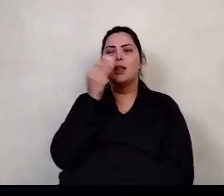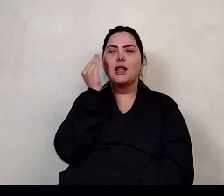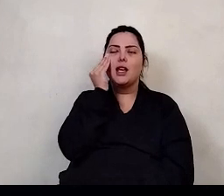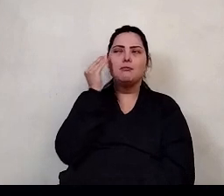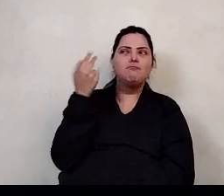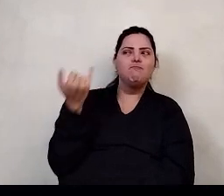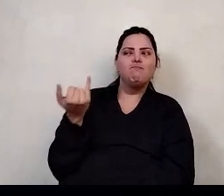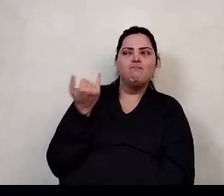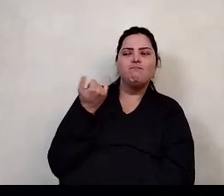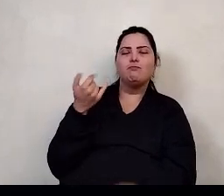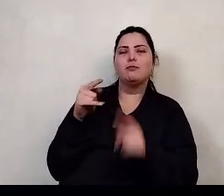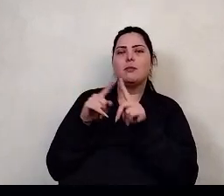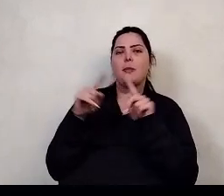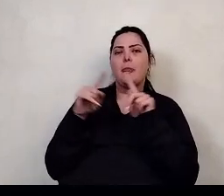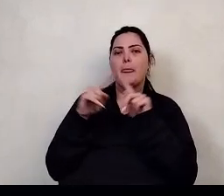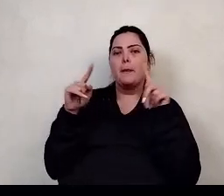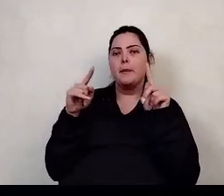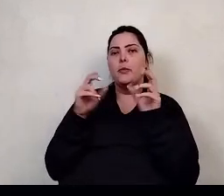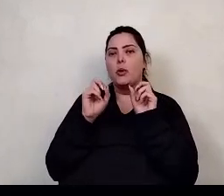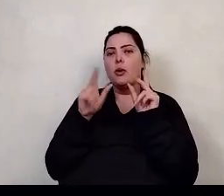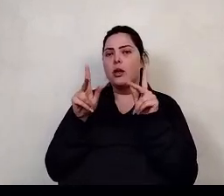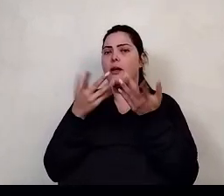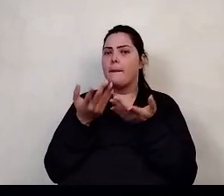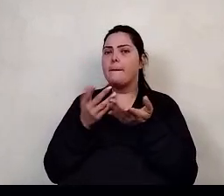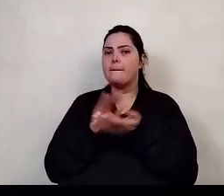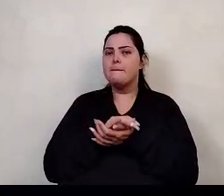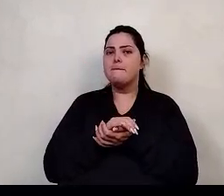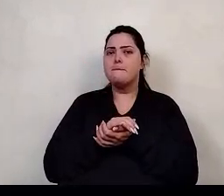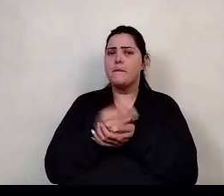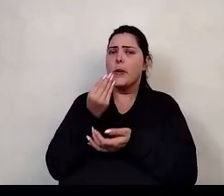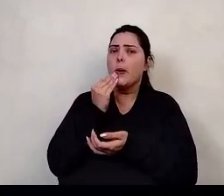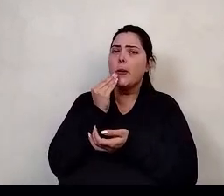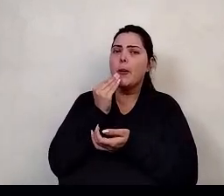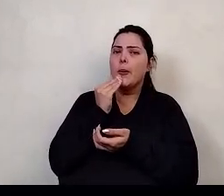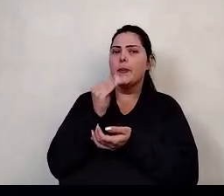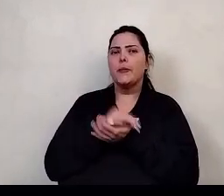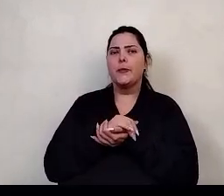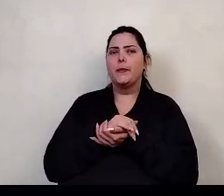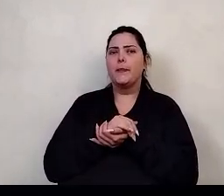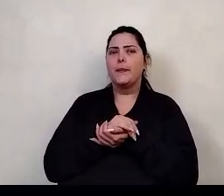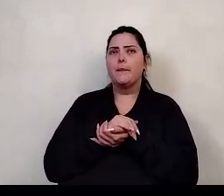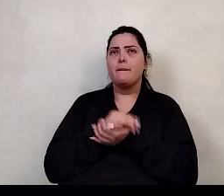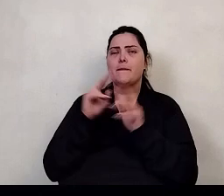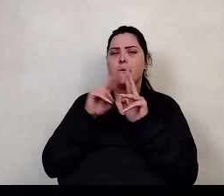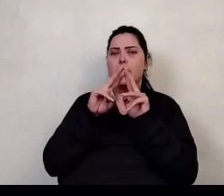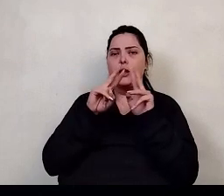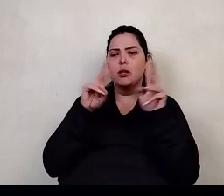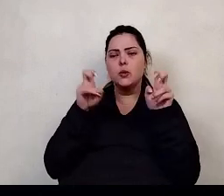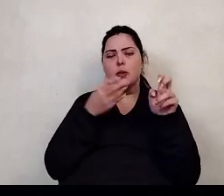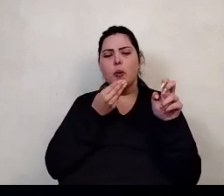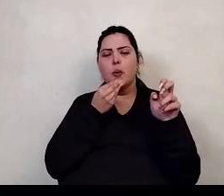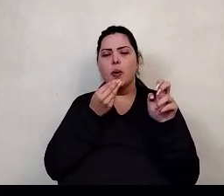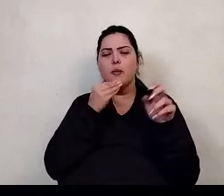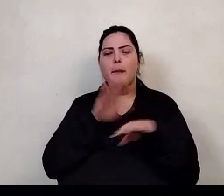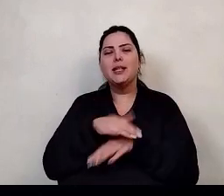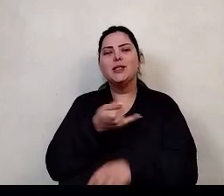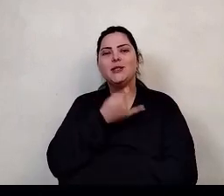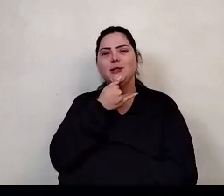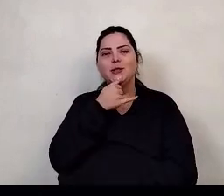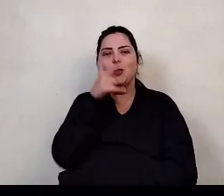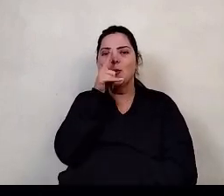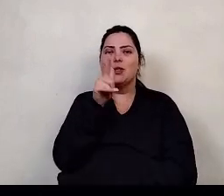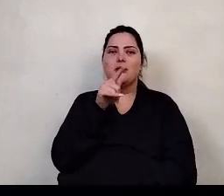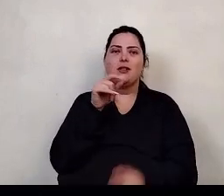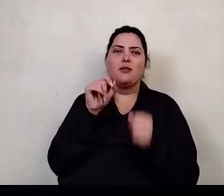assim, pô, beleza, cara, isso é meio óbvio. E essa questão da obviedade é o que torna mais triste a gente não trabalhar direito com